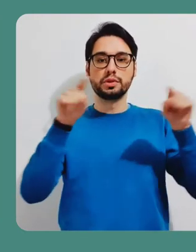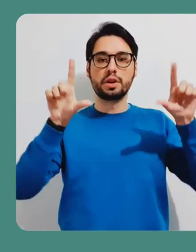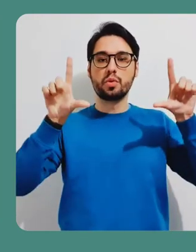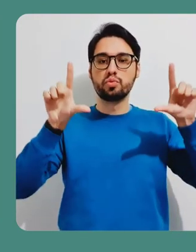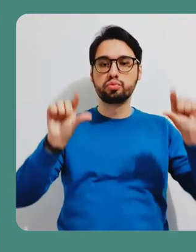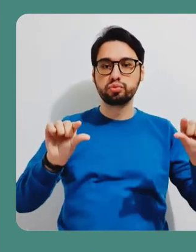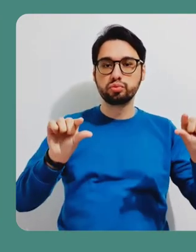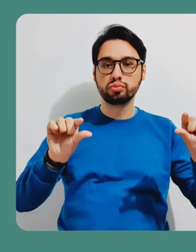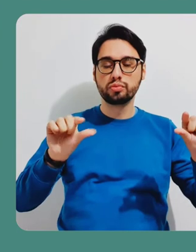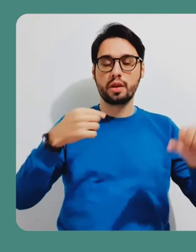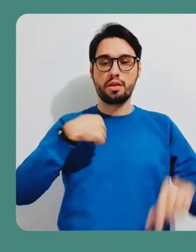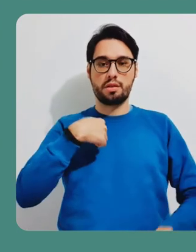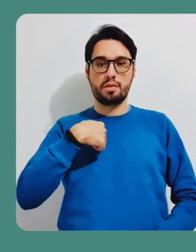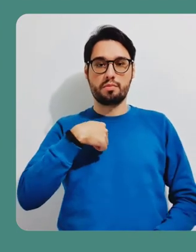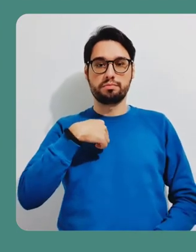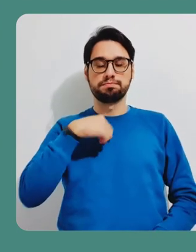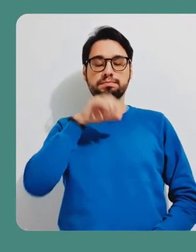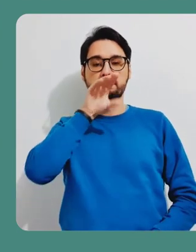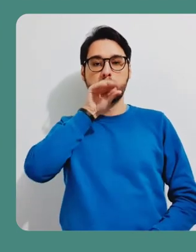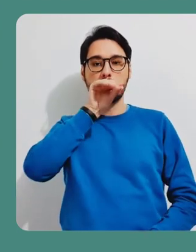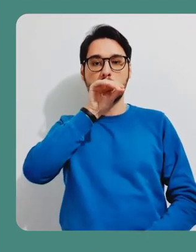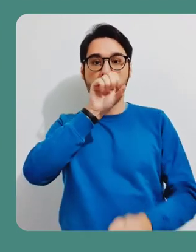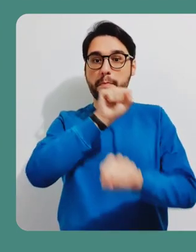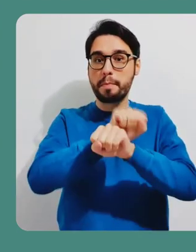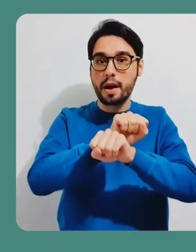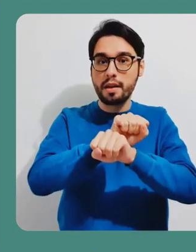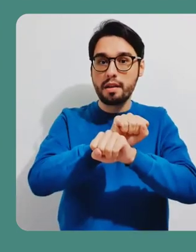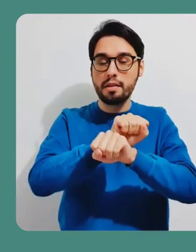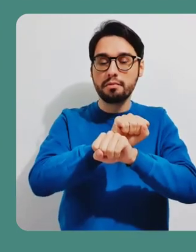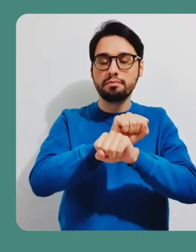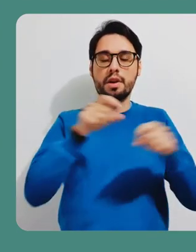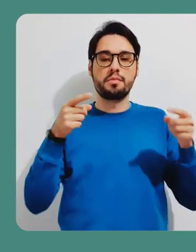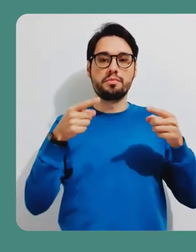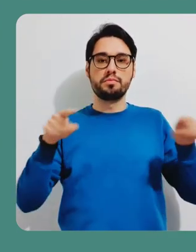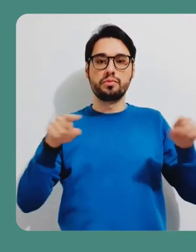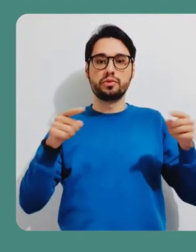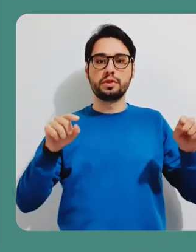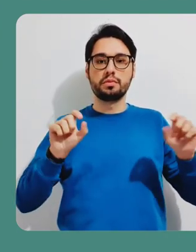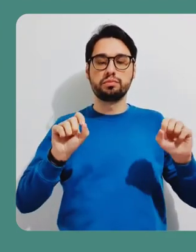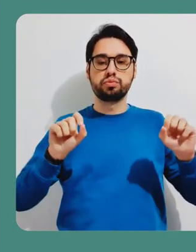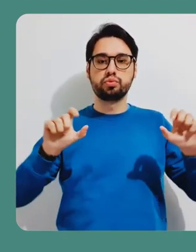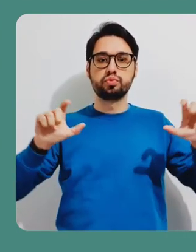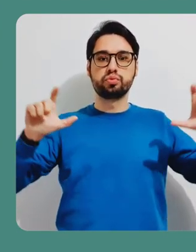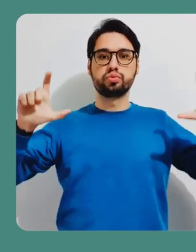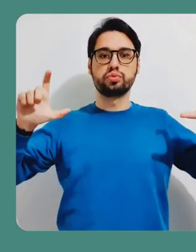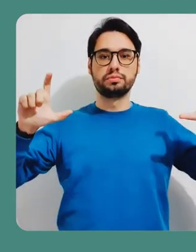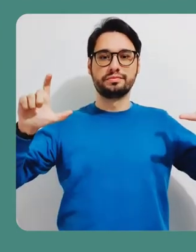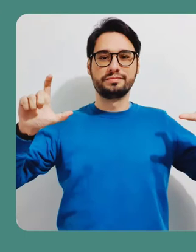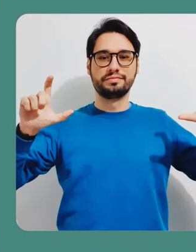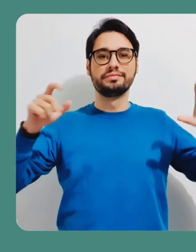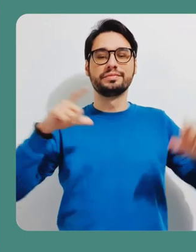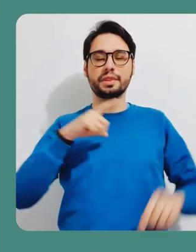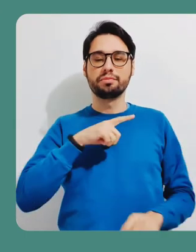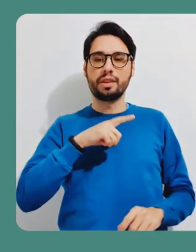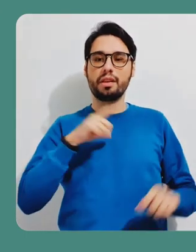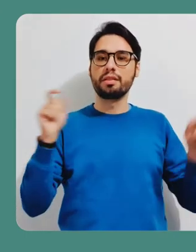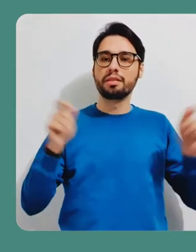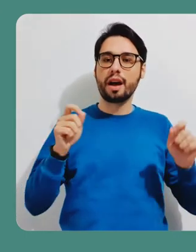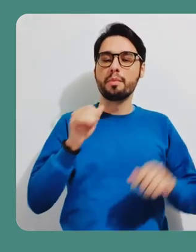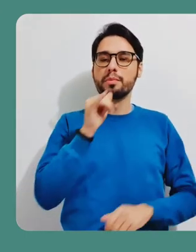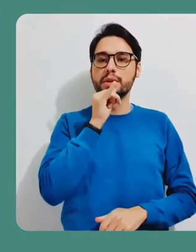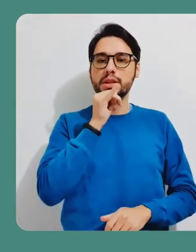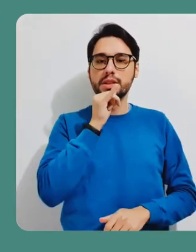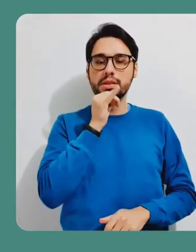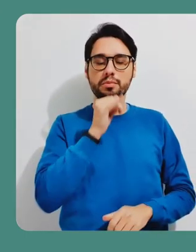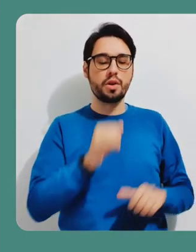da ela vai subir a música a e-mail segundo em